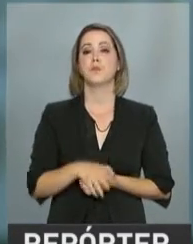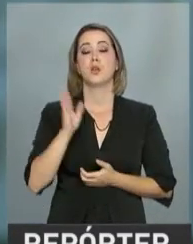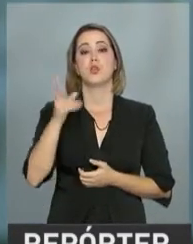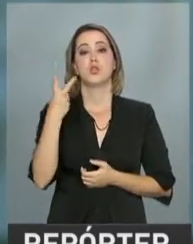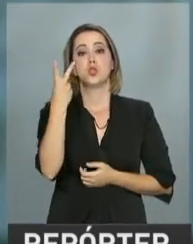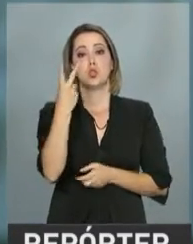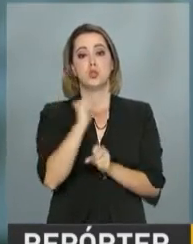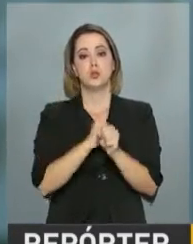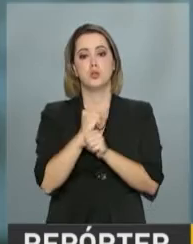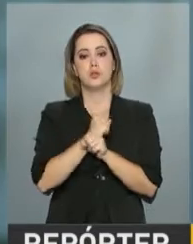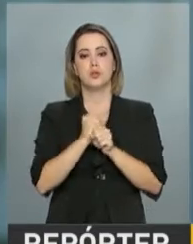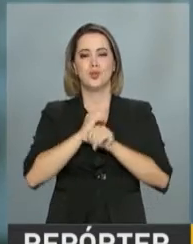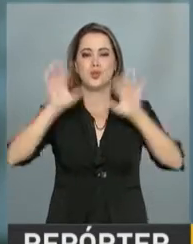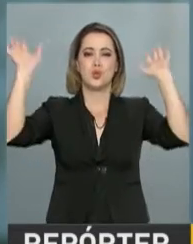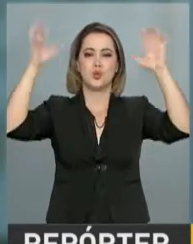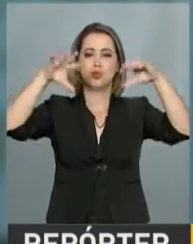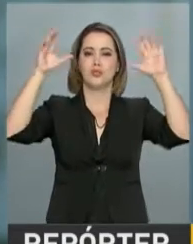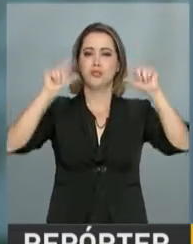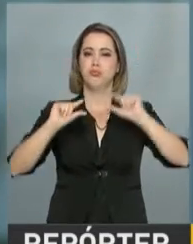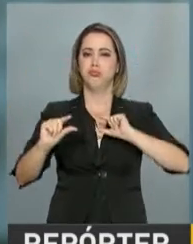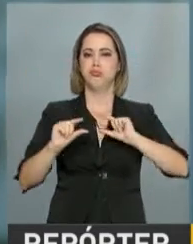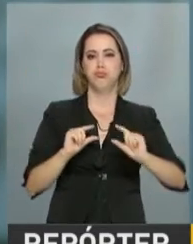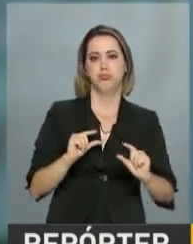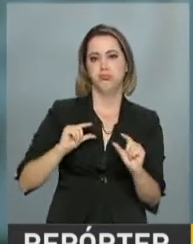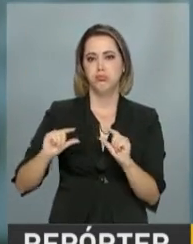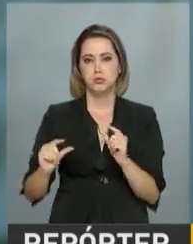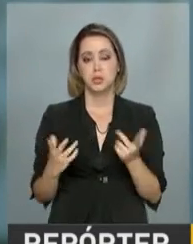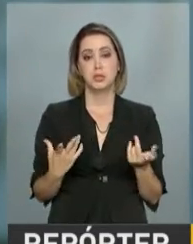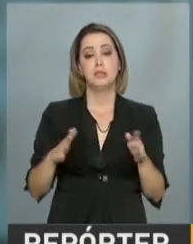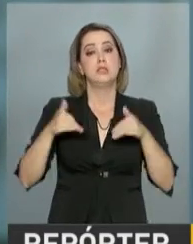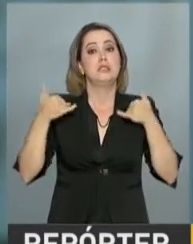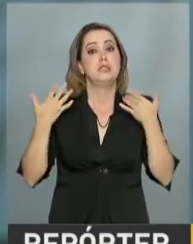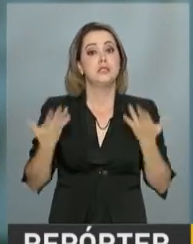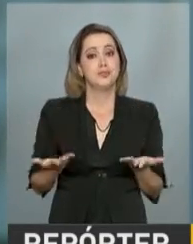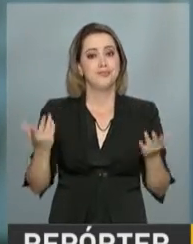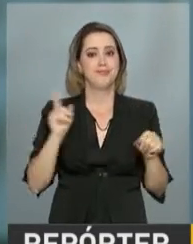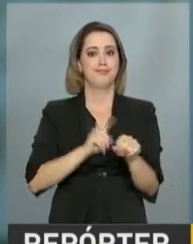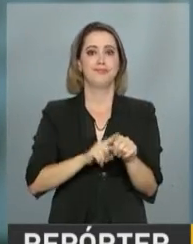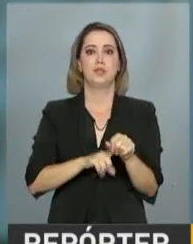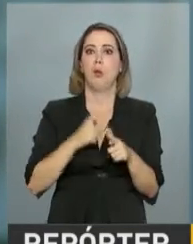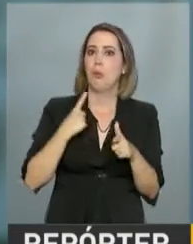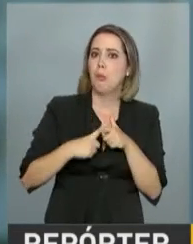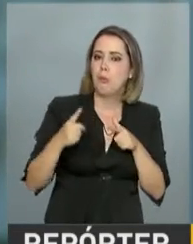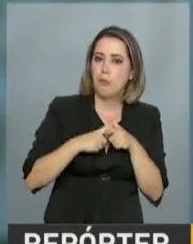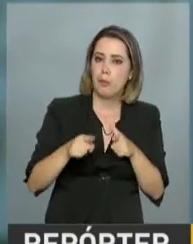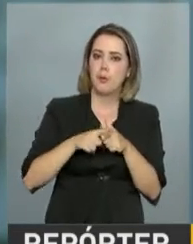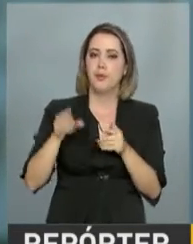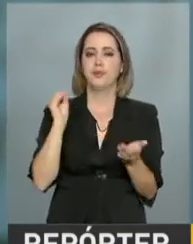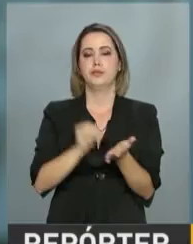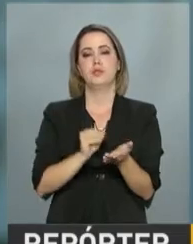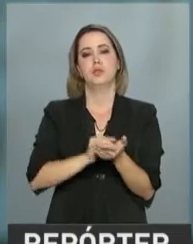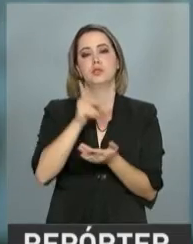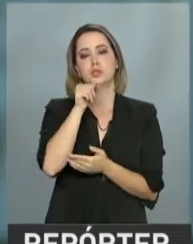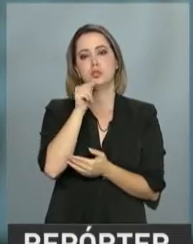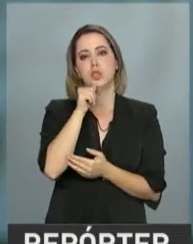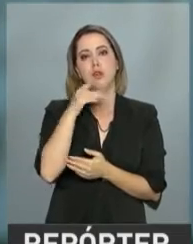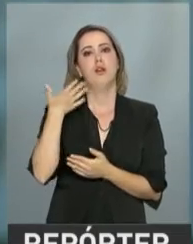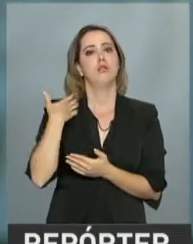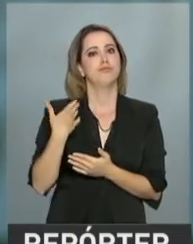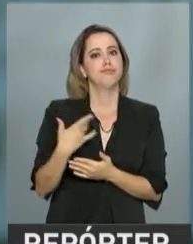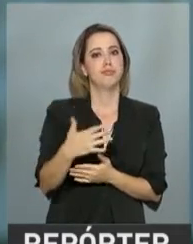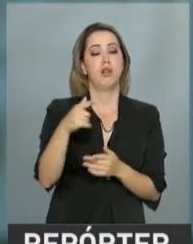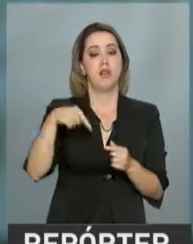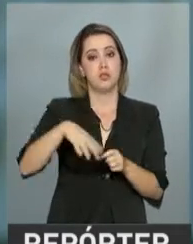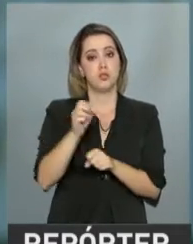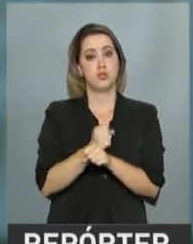federal tem chuvas abaixo da média por conta disso passa pela maior crise hídrica da história desde o começo deste